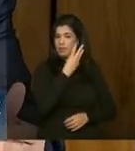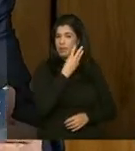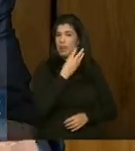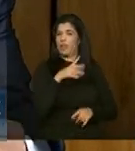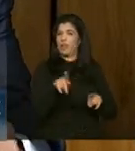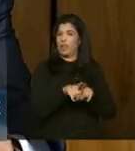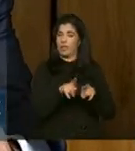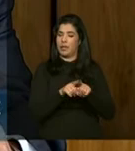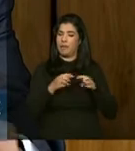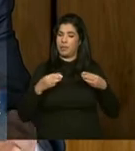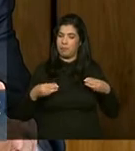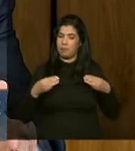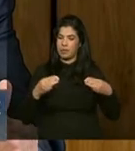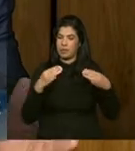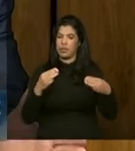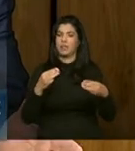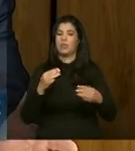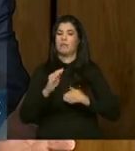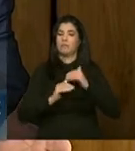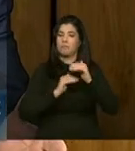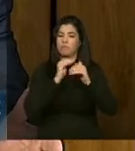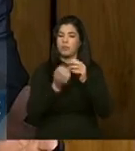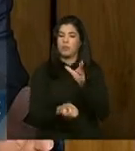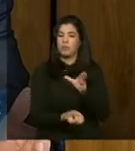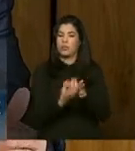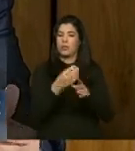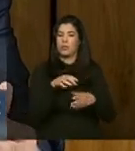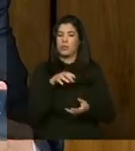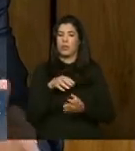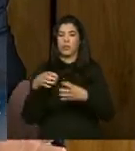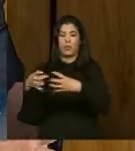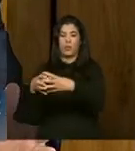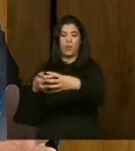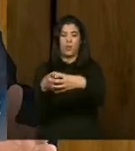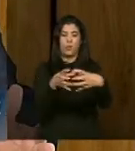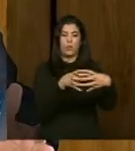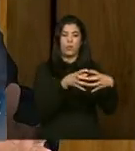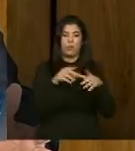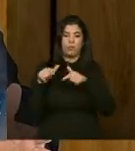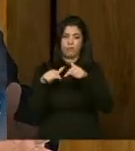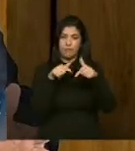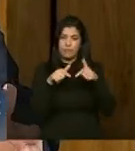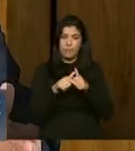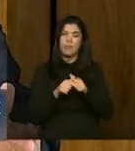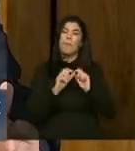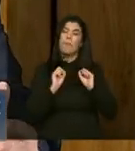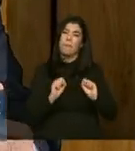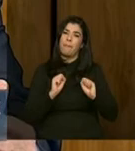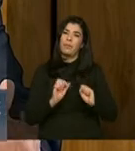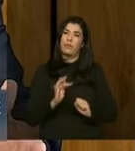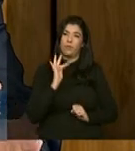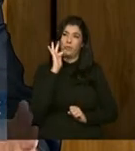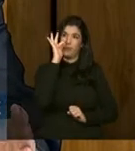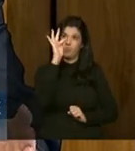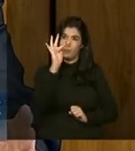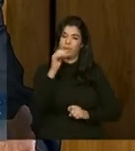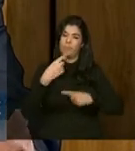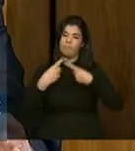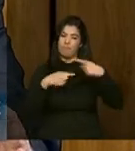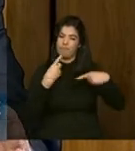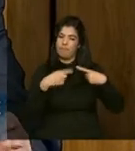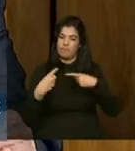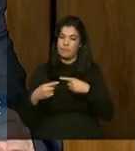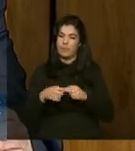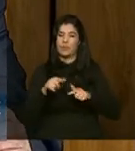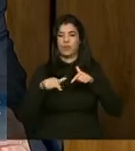da Casa Civil criou a partir de hoje, vai ter muita oportunidade de discutir esse trabalho. E nós não estamos